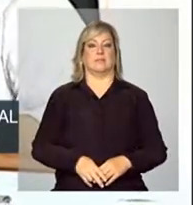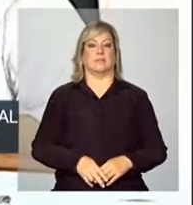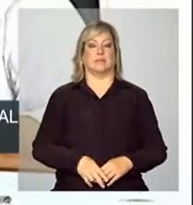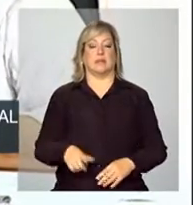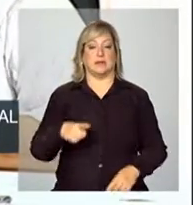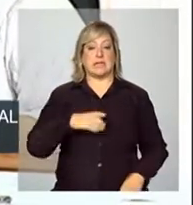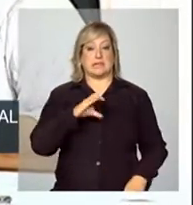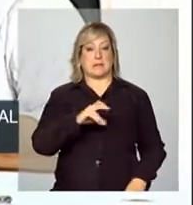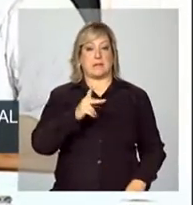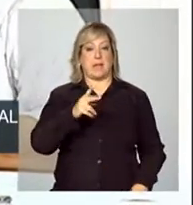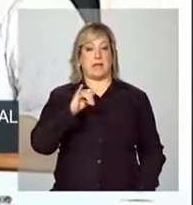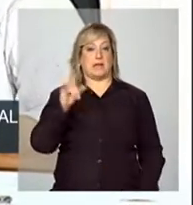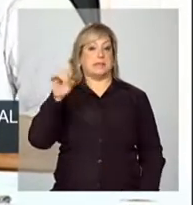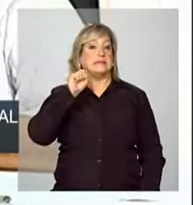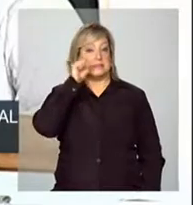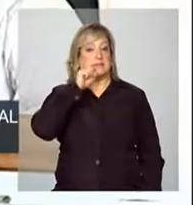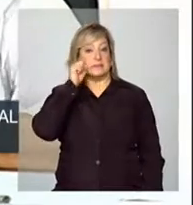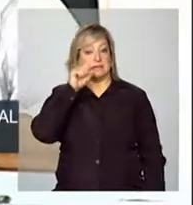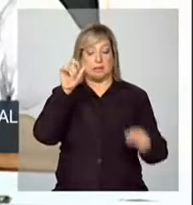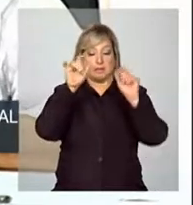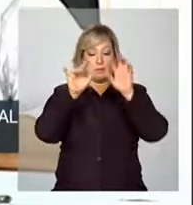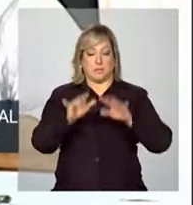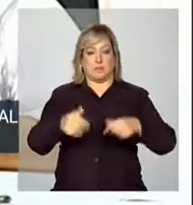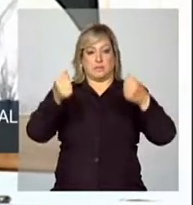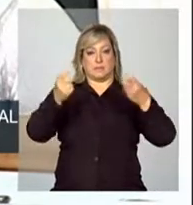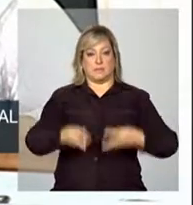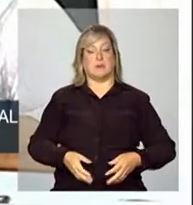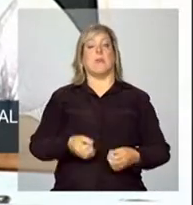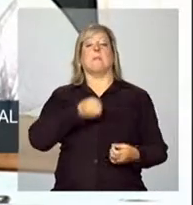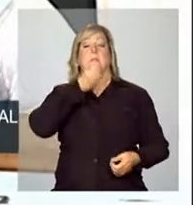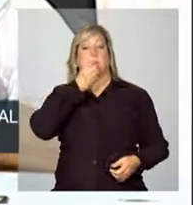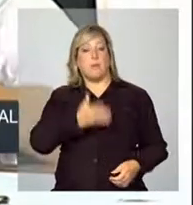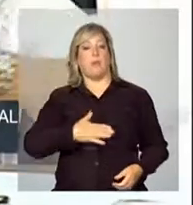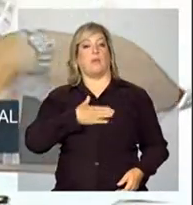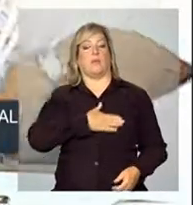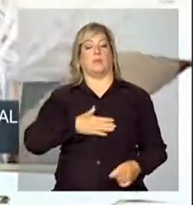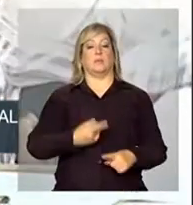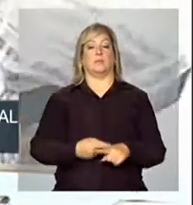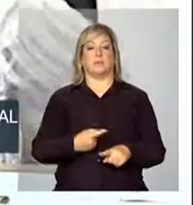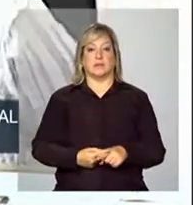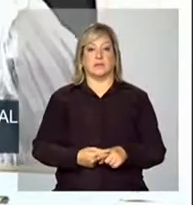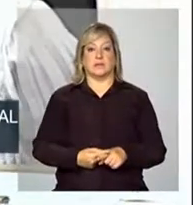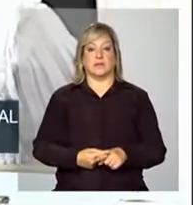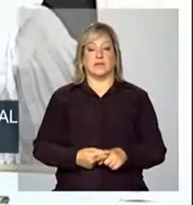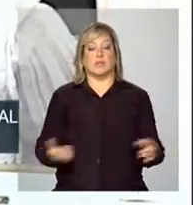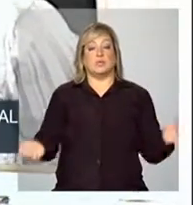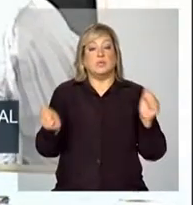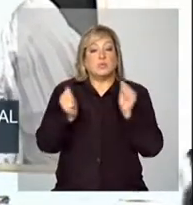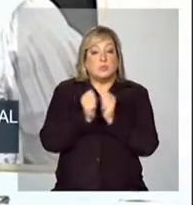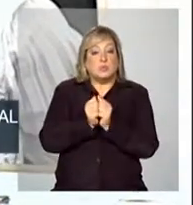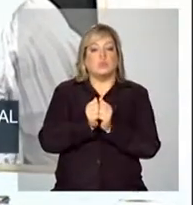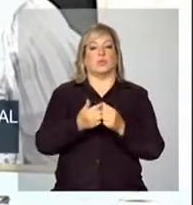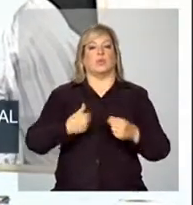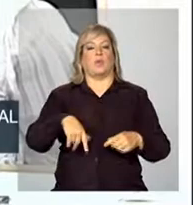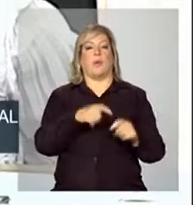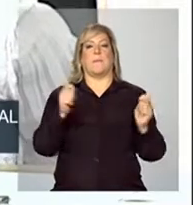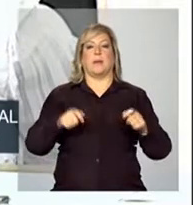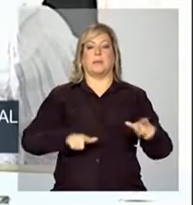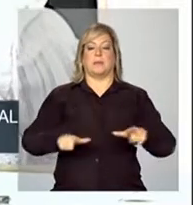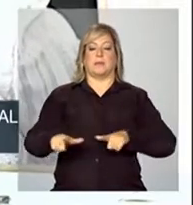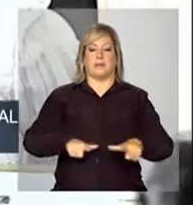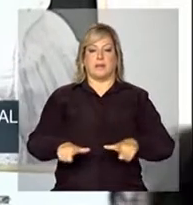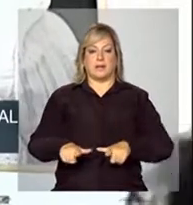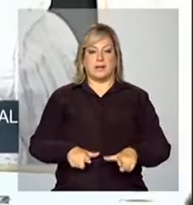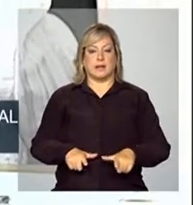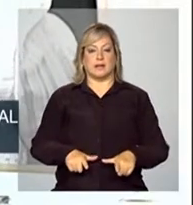do Senado é muito bem-vindo e juntas poderíamos trabalhar como disse o